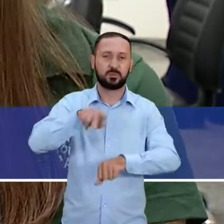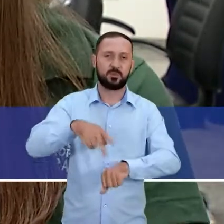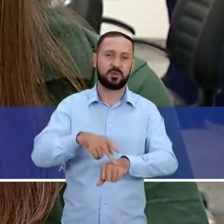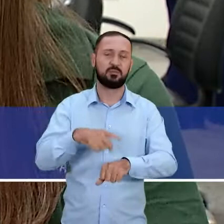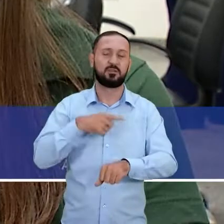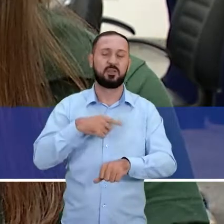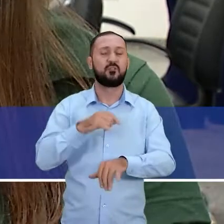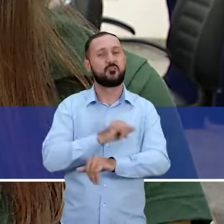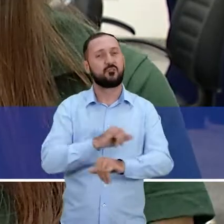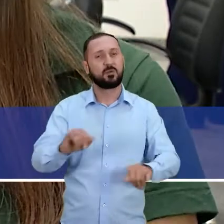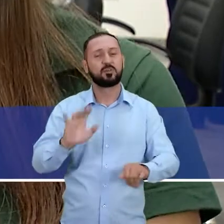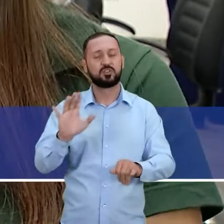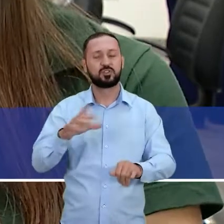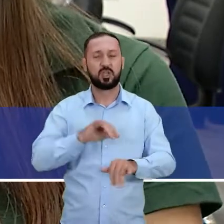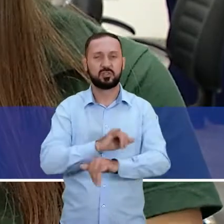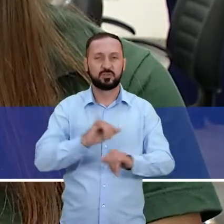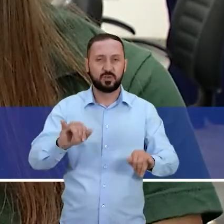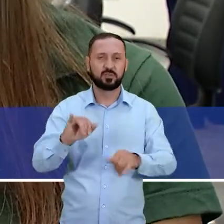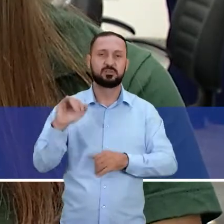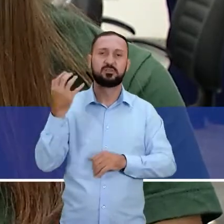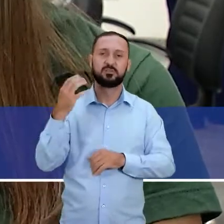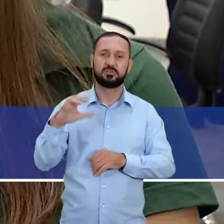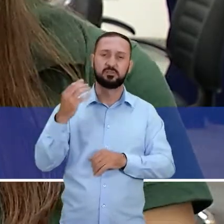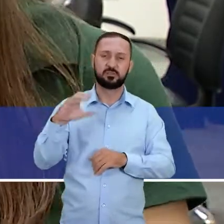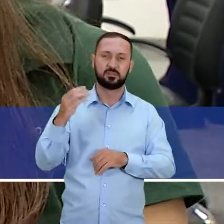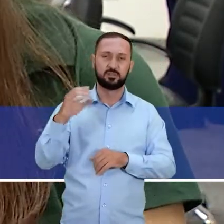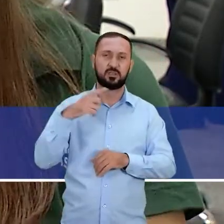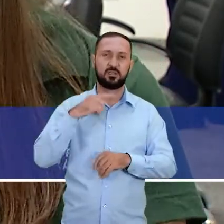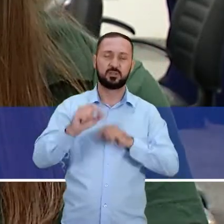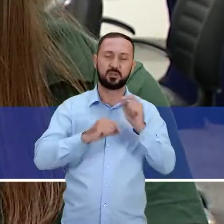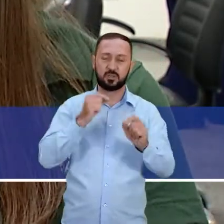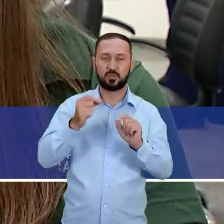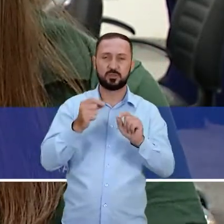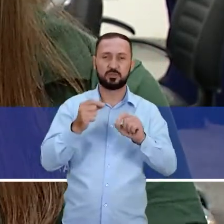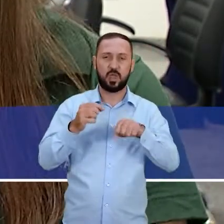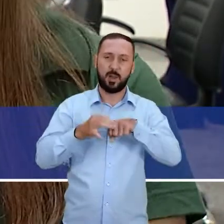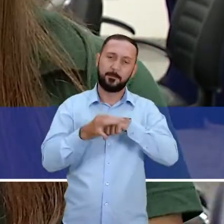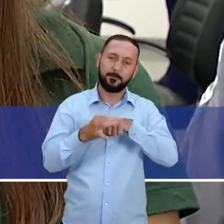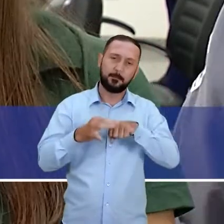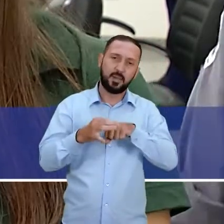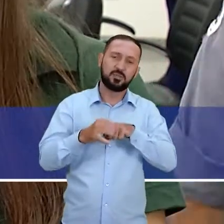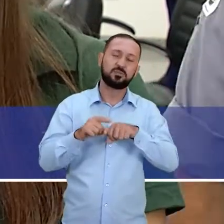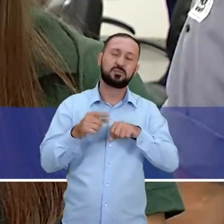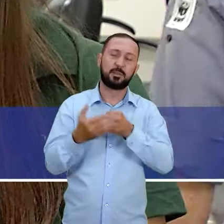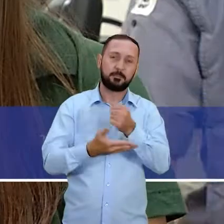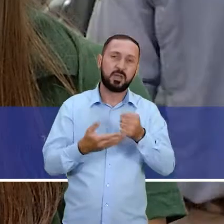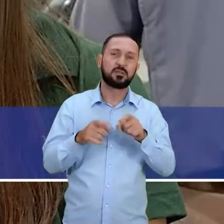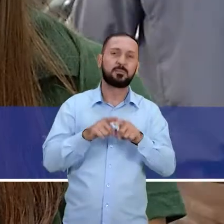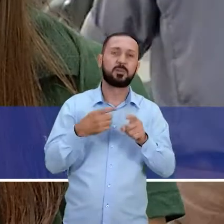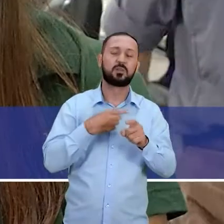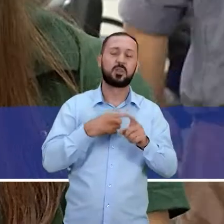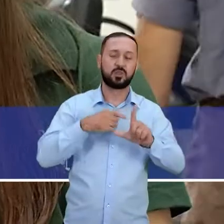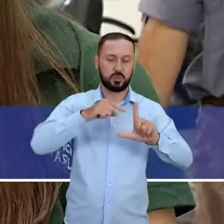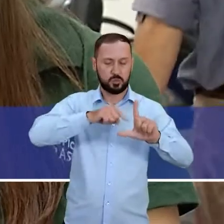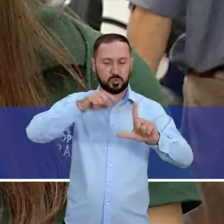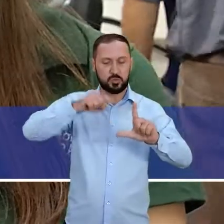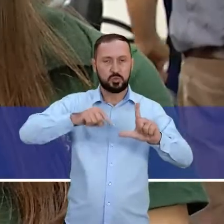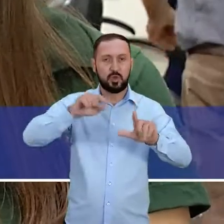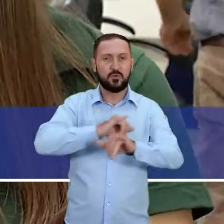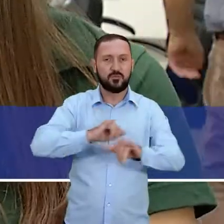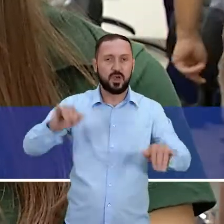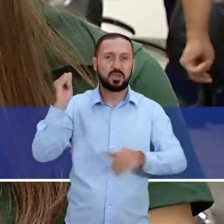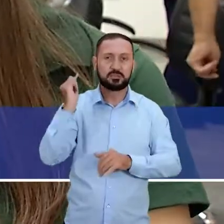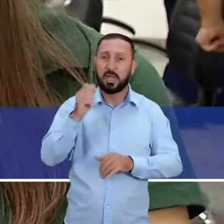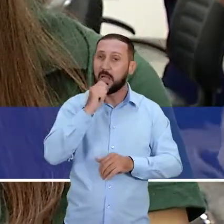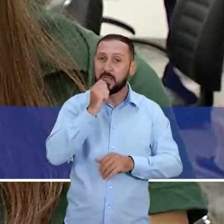Então a gente tem informações já publicadas na ciência que embasam, né, a nossa argumentação, e a gente tem também dados novos, inéditos,